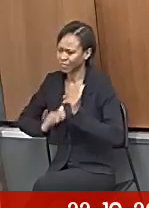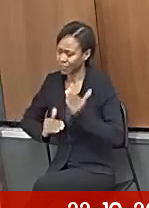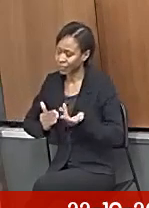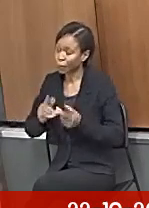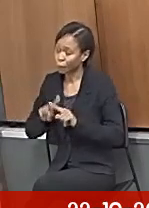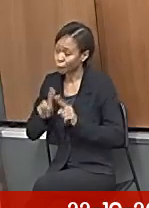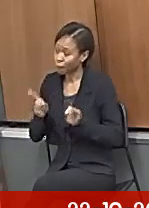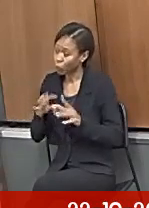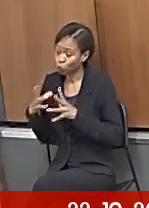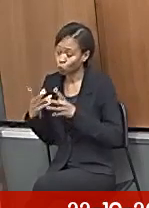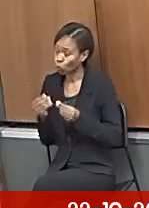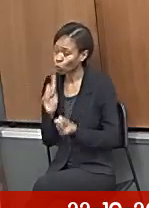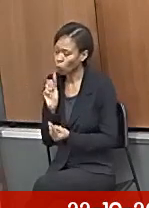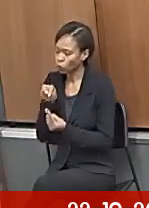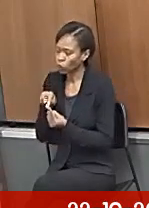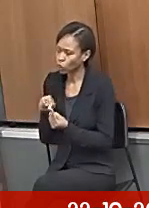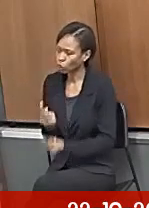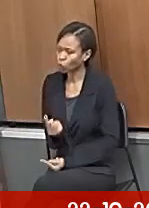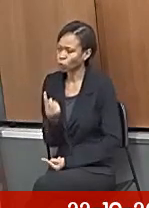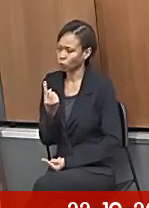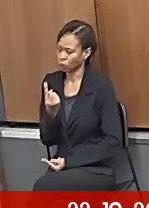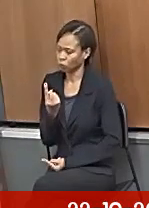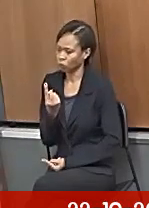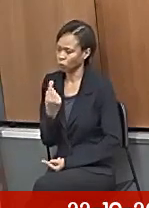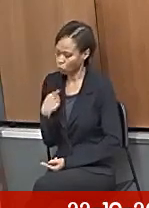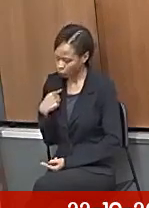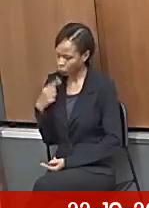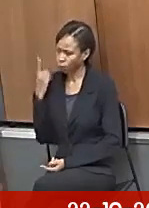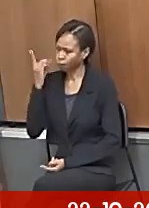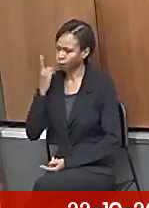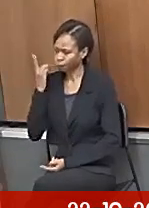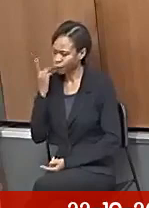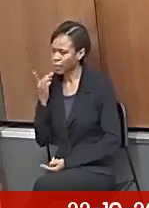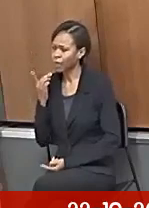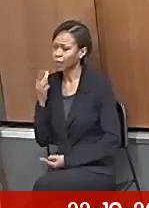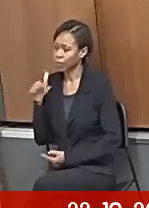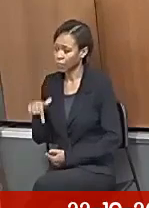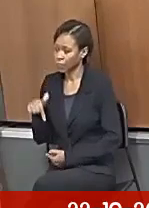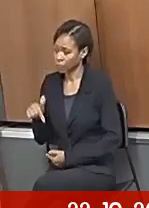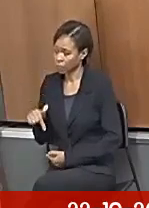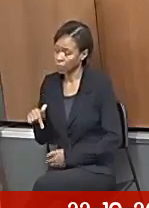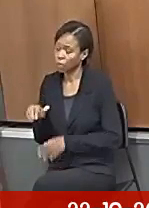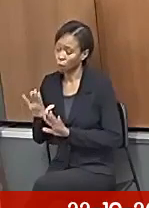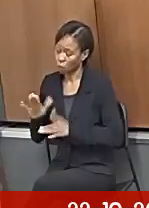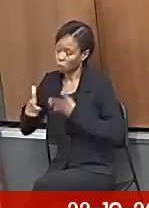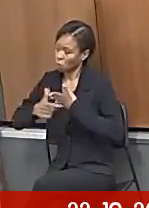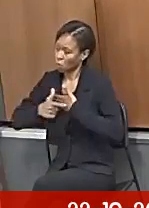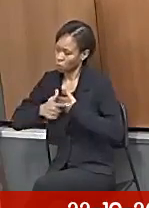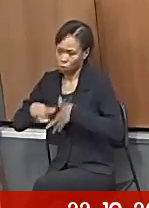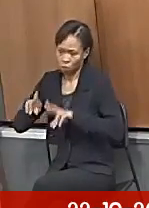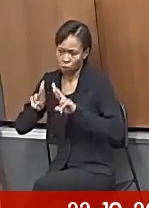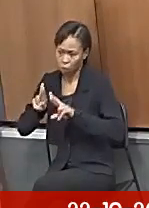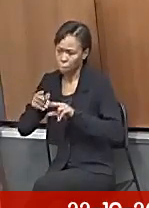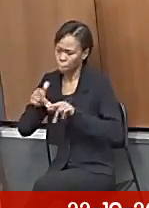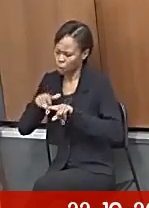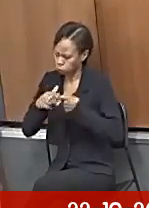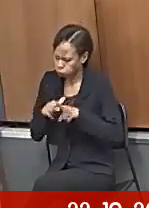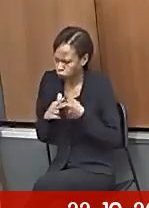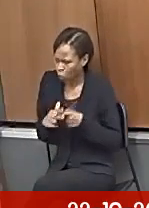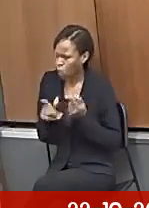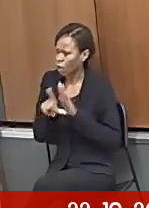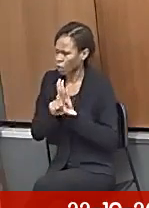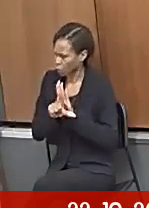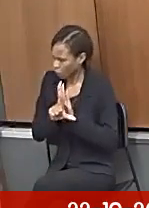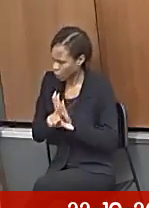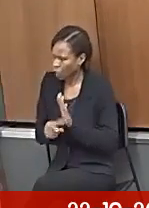mas todos com o mesmo propósito. Estamos aqui como deputado para utilizar do nosso papel para melhorar a legislação, para